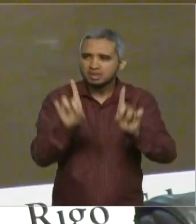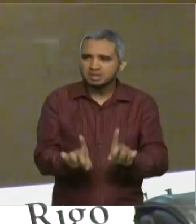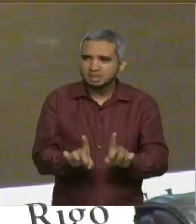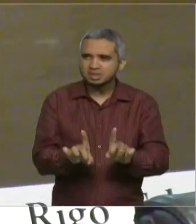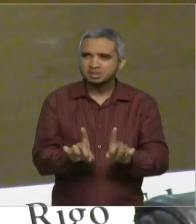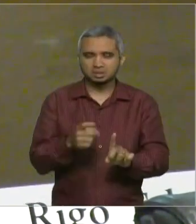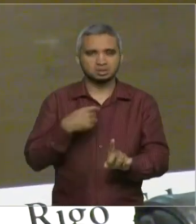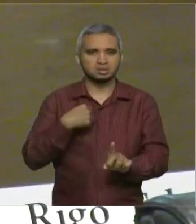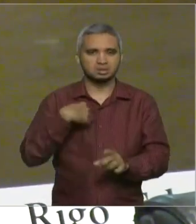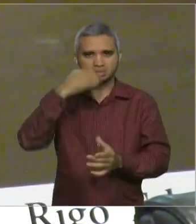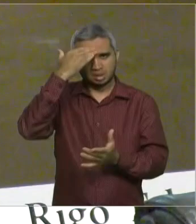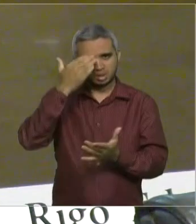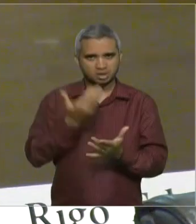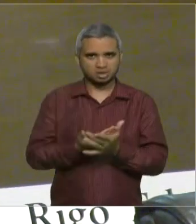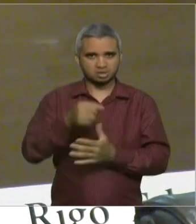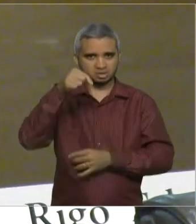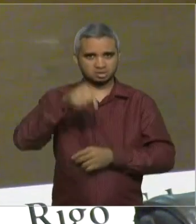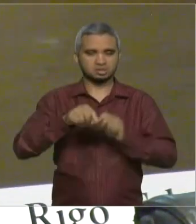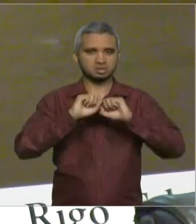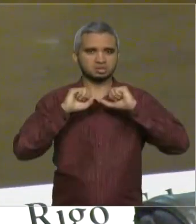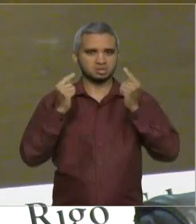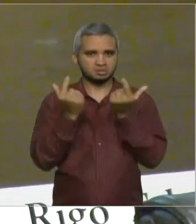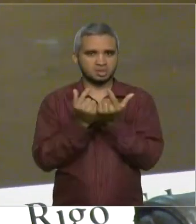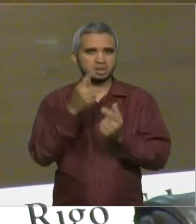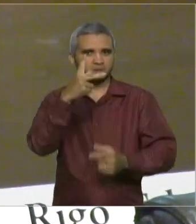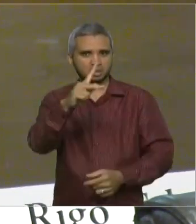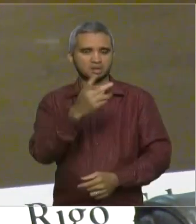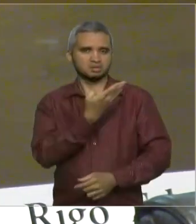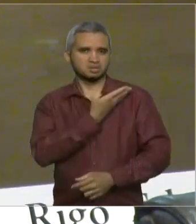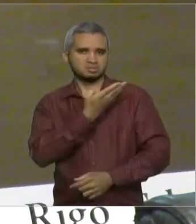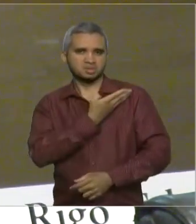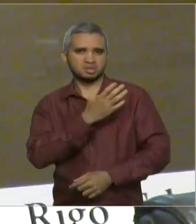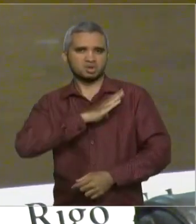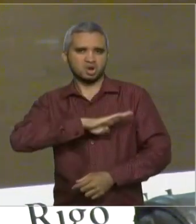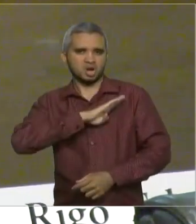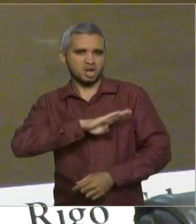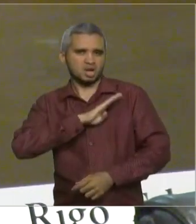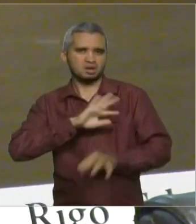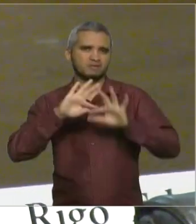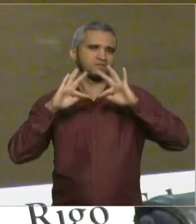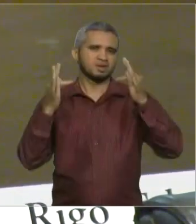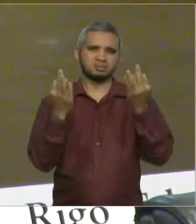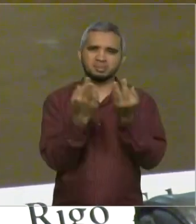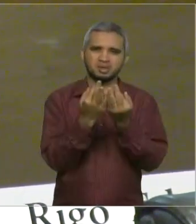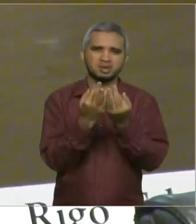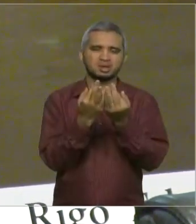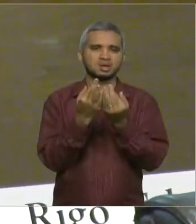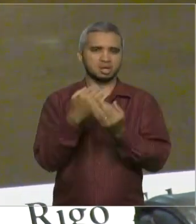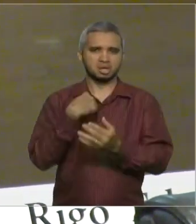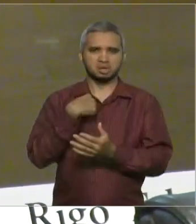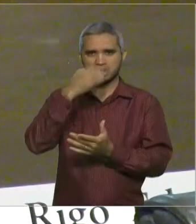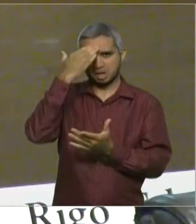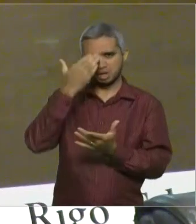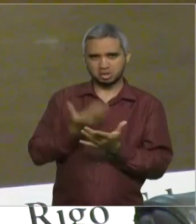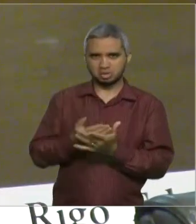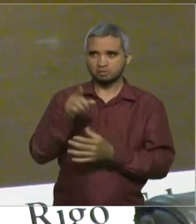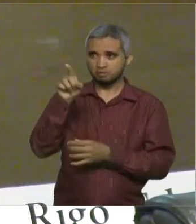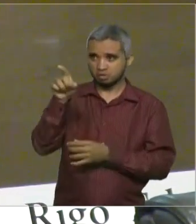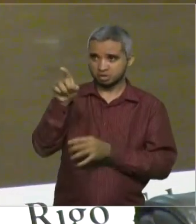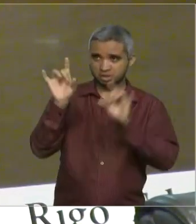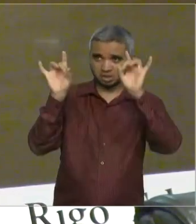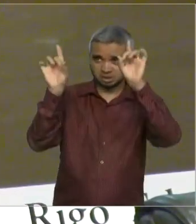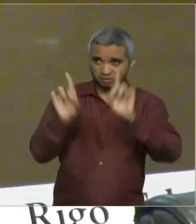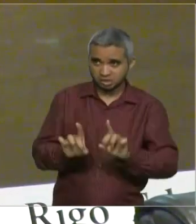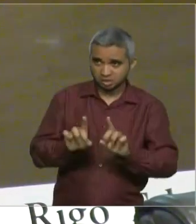que para esta casa, para seus colegas, para o Maranhão, para sua família, Vossa Excelência não é deficiente, é especial para o